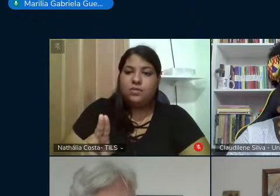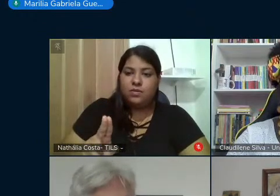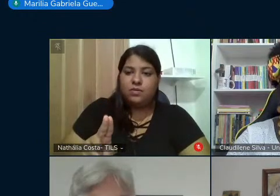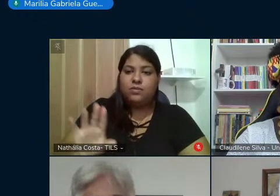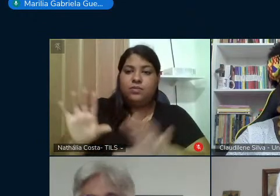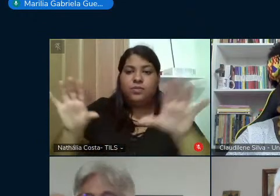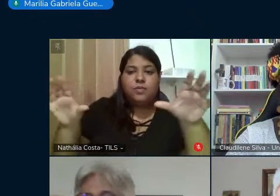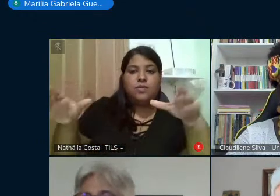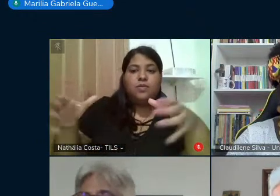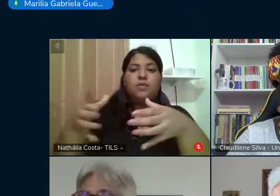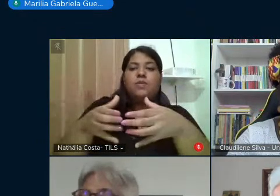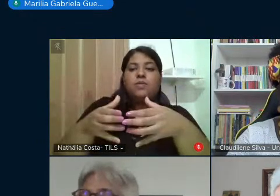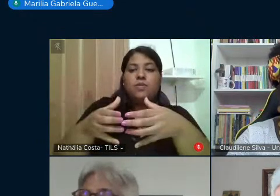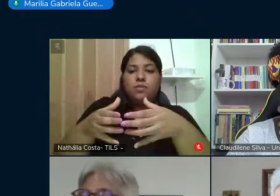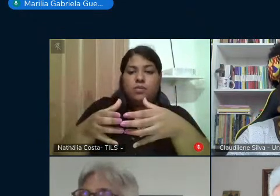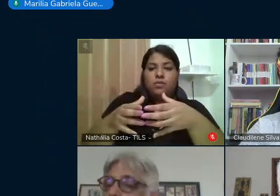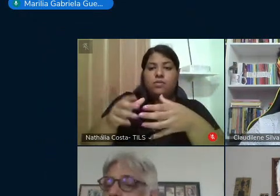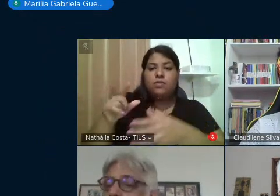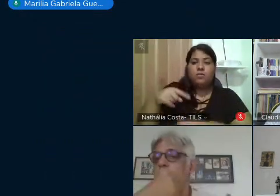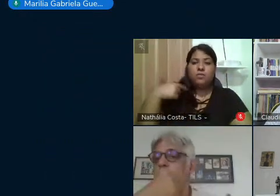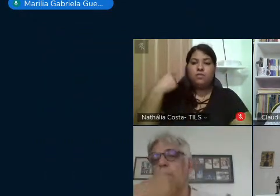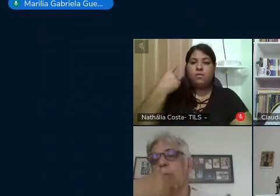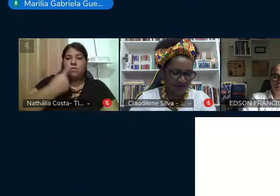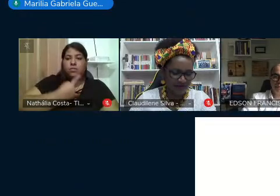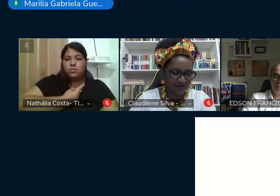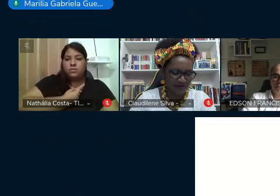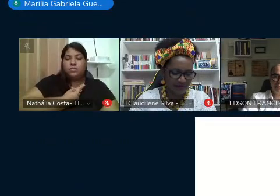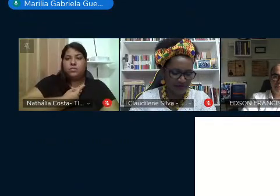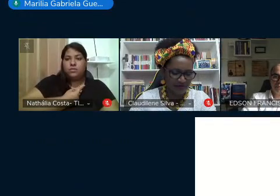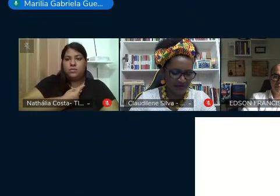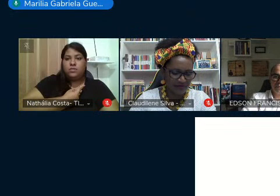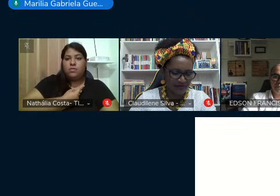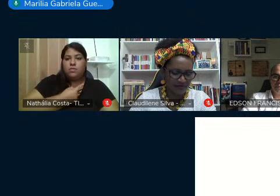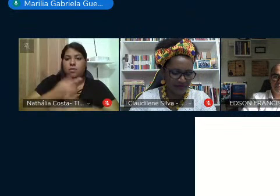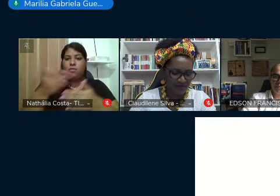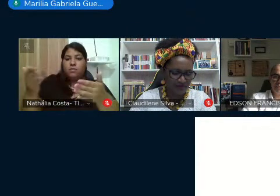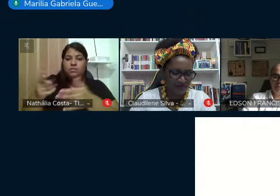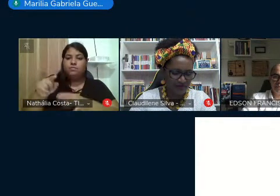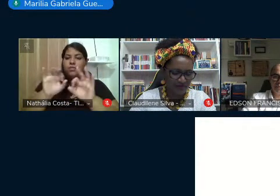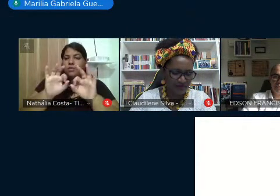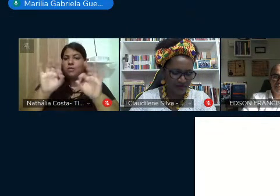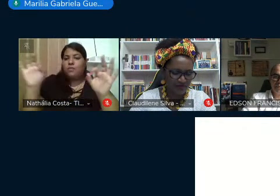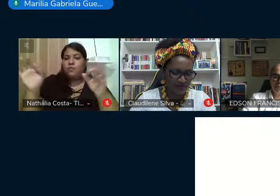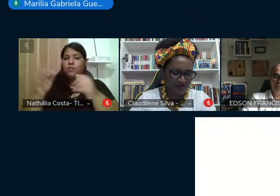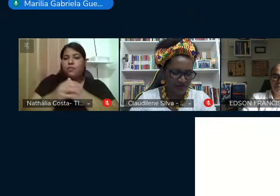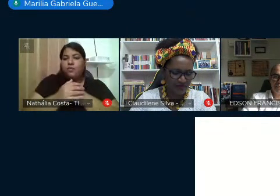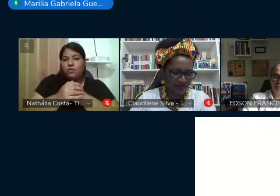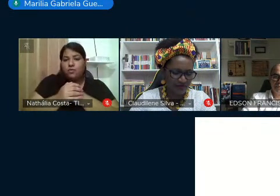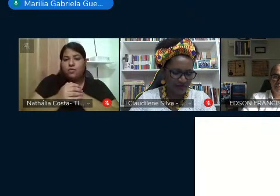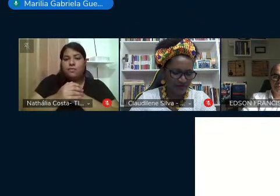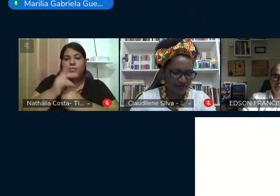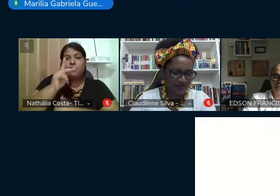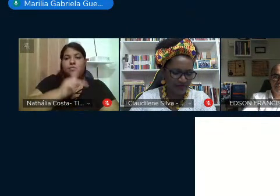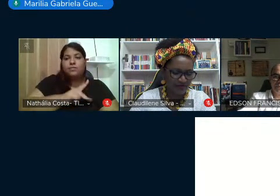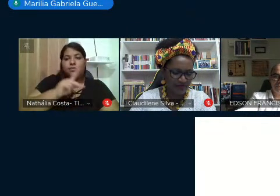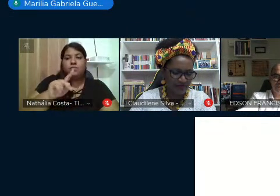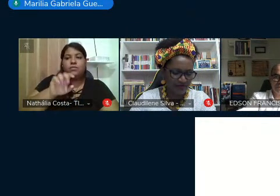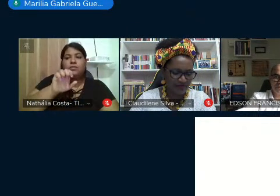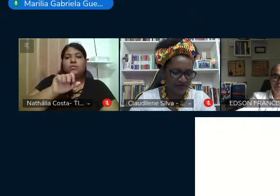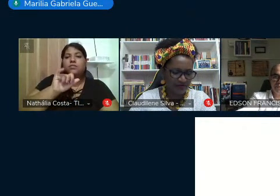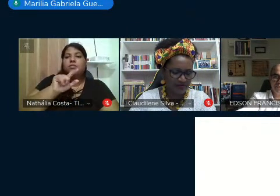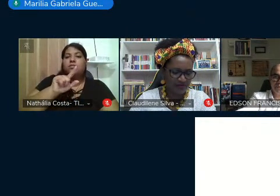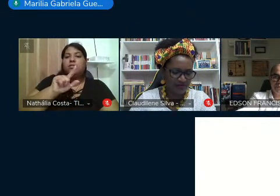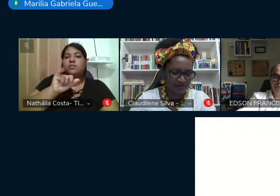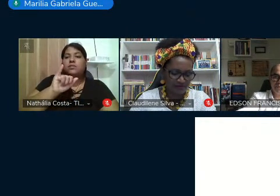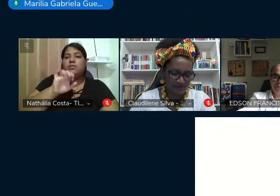coletivo que nós evidenciamos está ótimo como a professora Eliette colocou